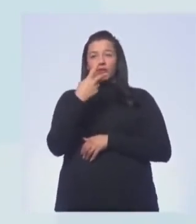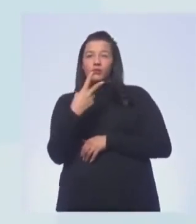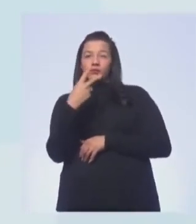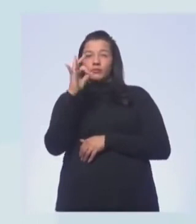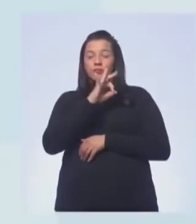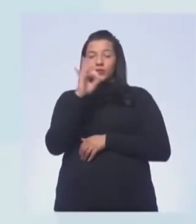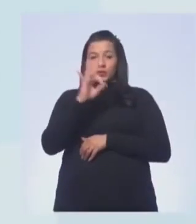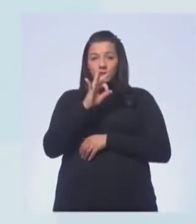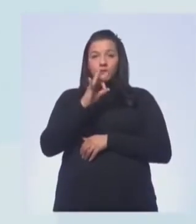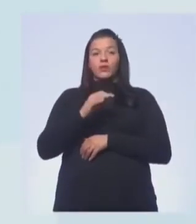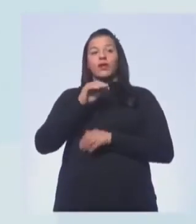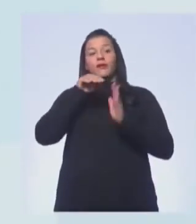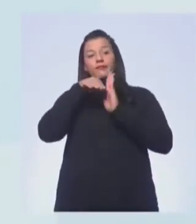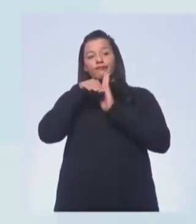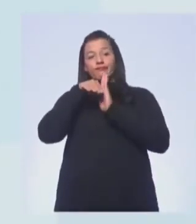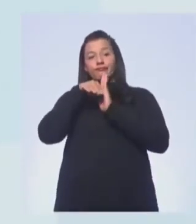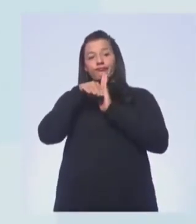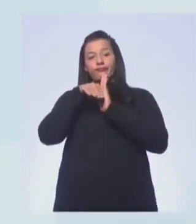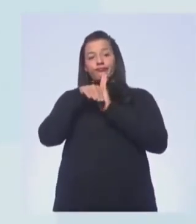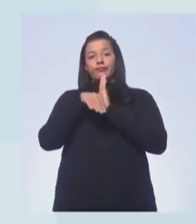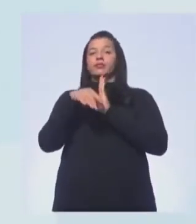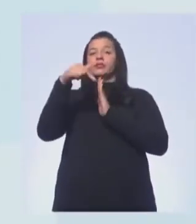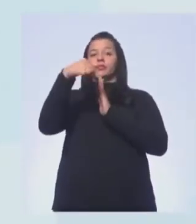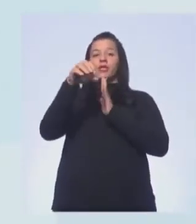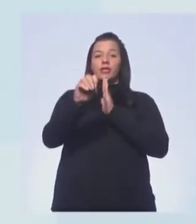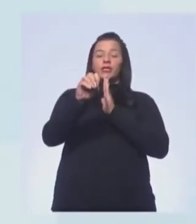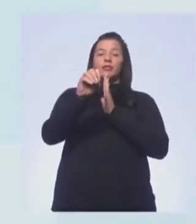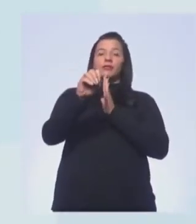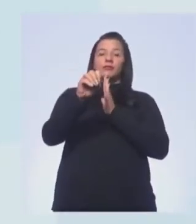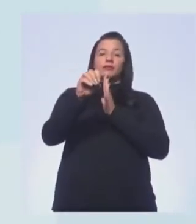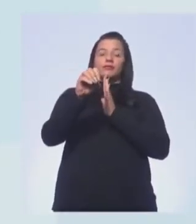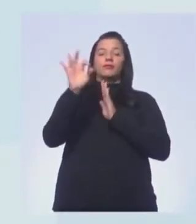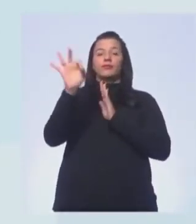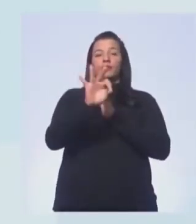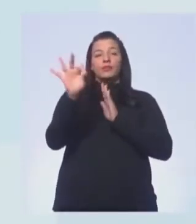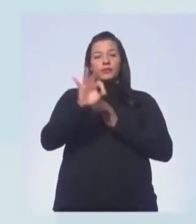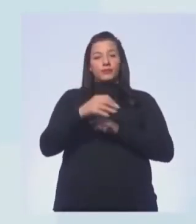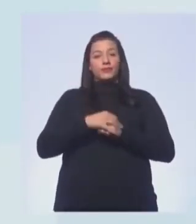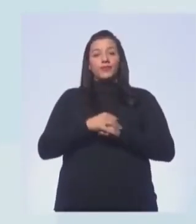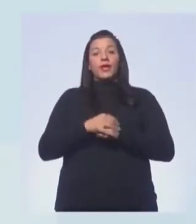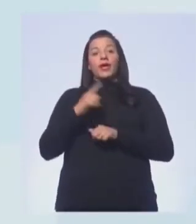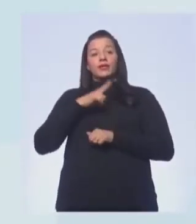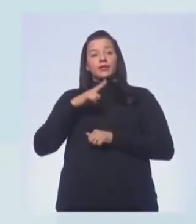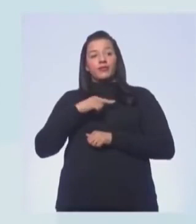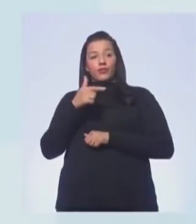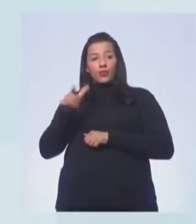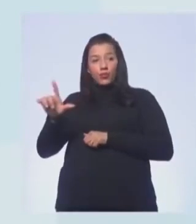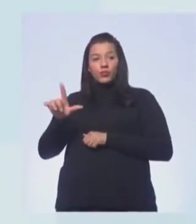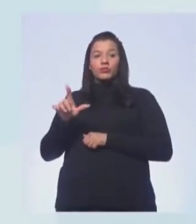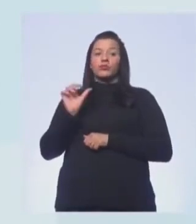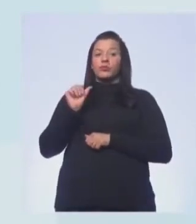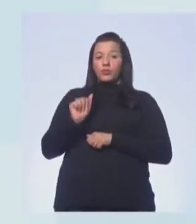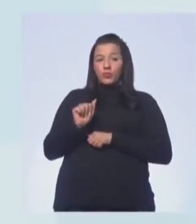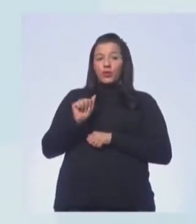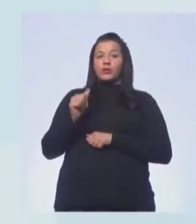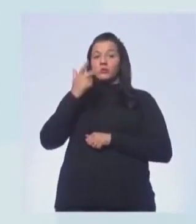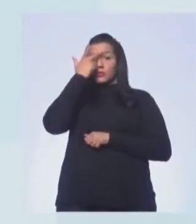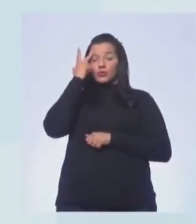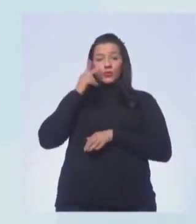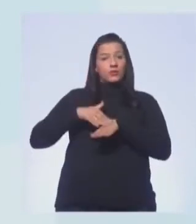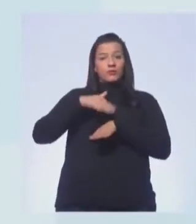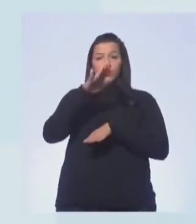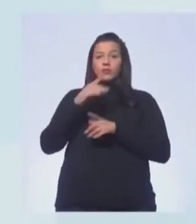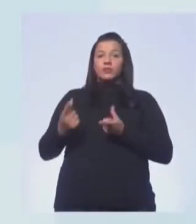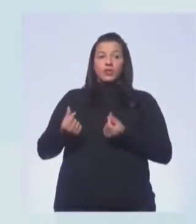texto. Já caiu ali para baixo dos 70%. A classe A, que a gente diria que são os mais ricos, né?